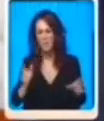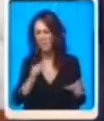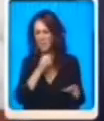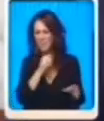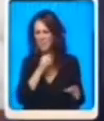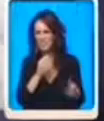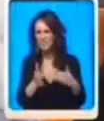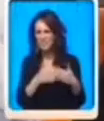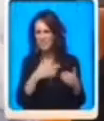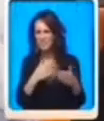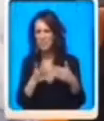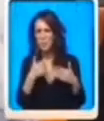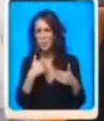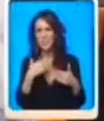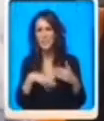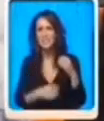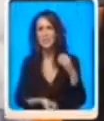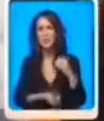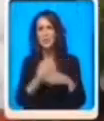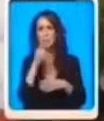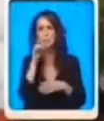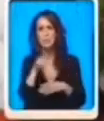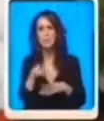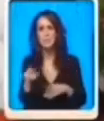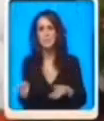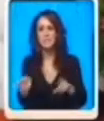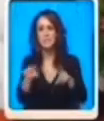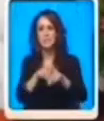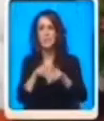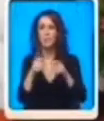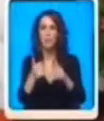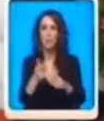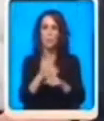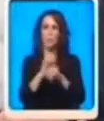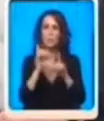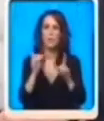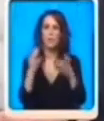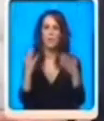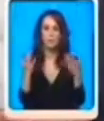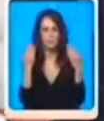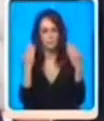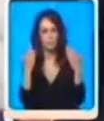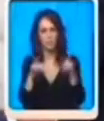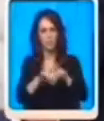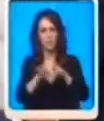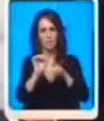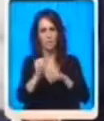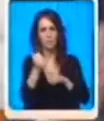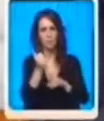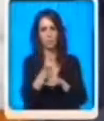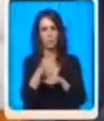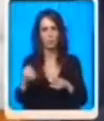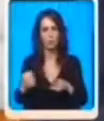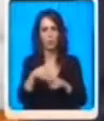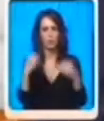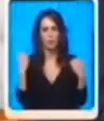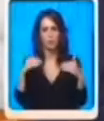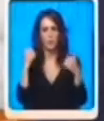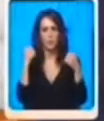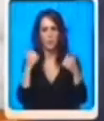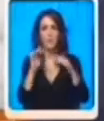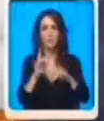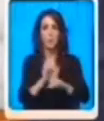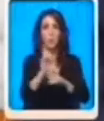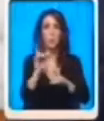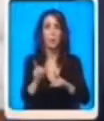queria surpreendê-la com a Luciana. O seu irmão foi um bom pretexto, até porque foi um bom pretexto merecido, porque ele foi um grande jogador e treinador, mas foi um pretexto